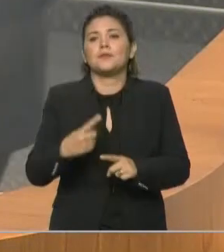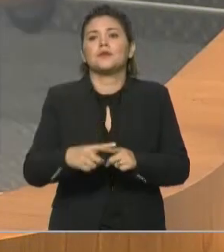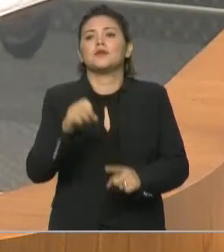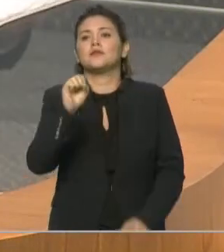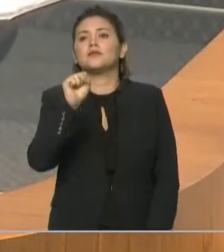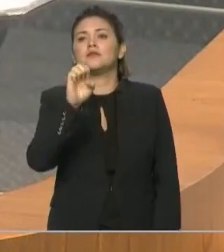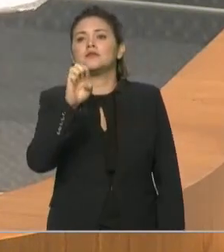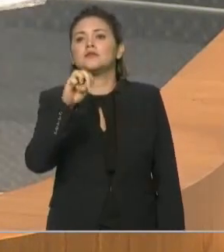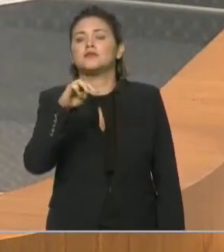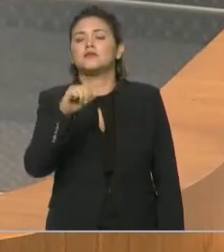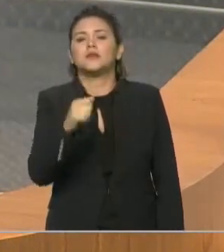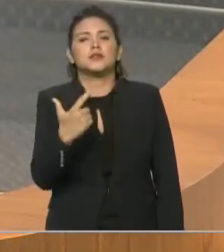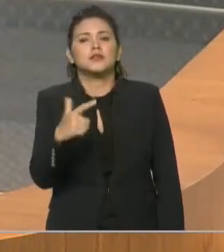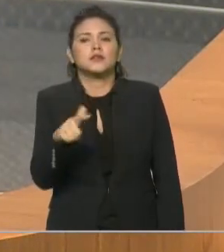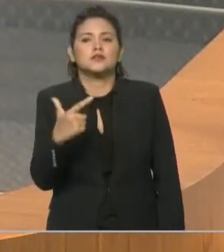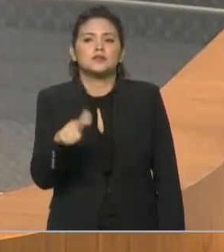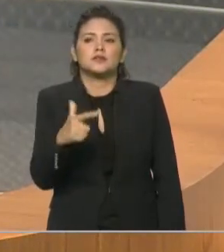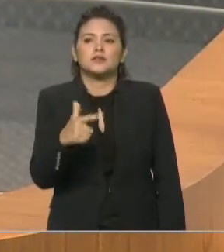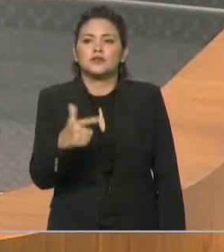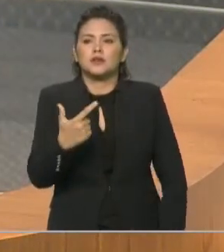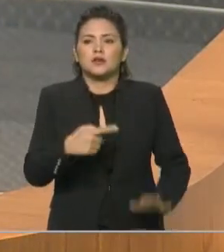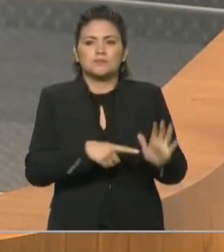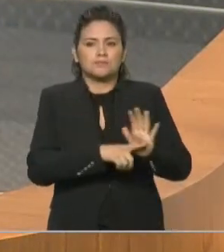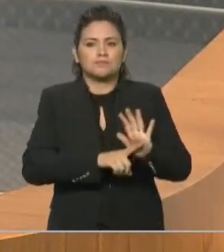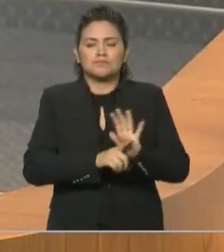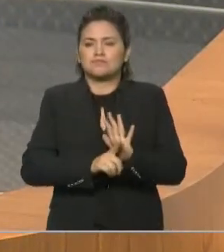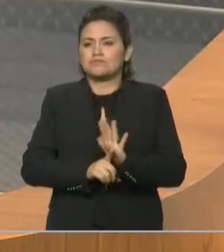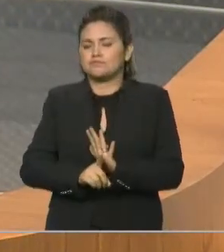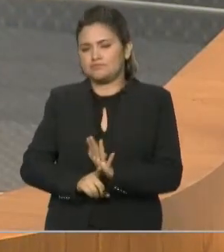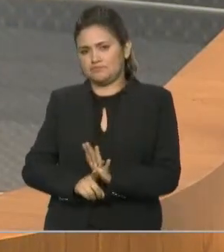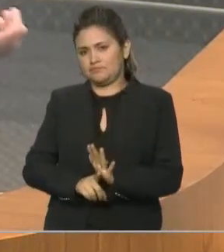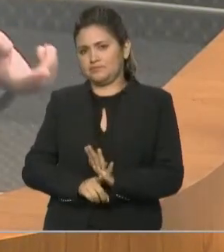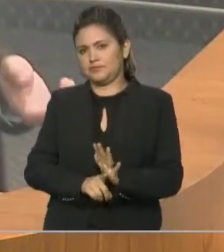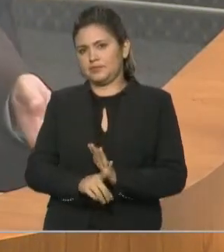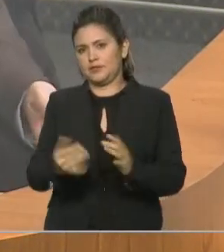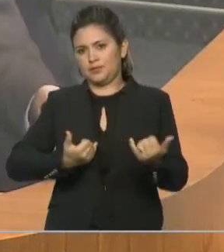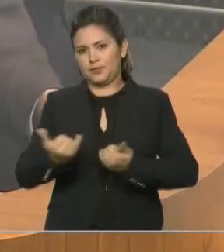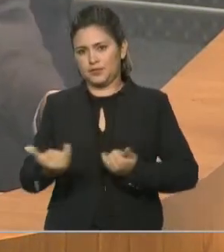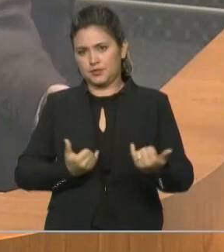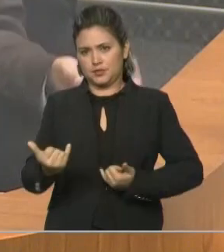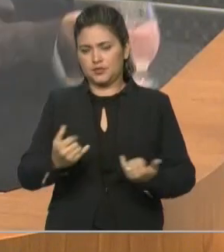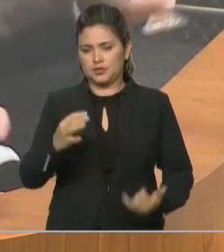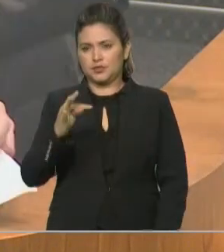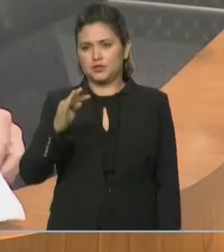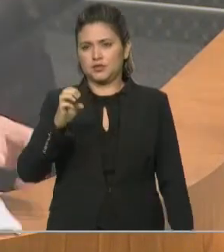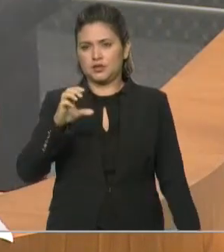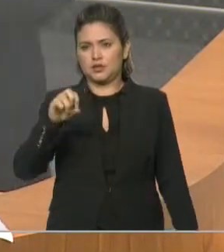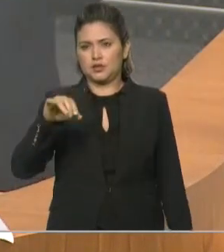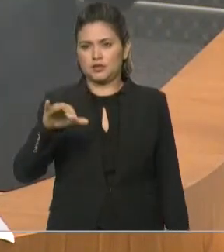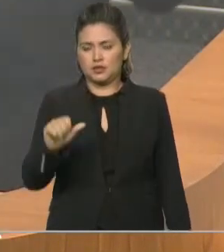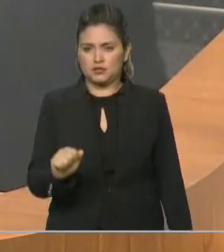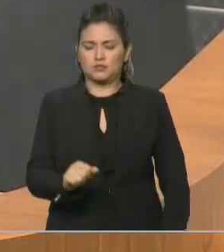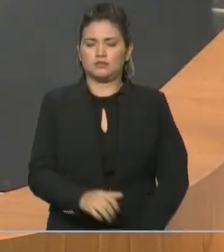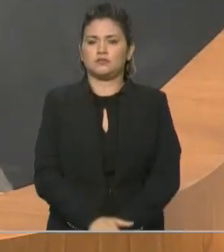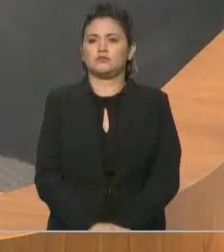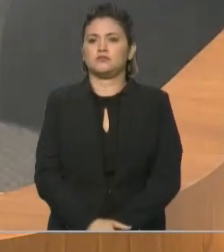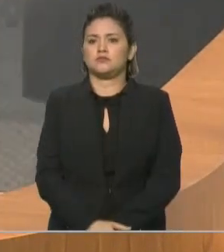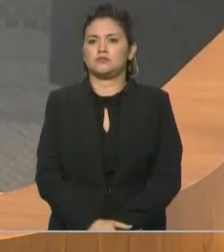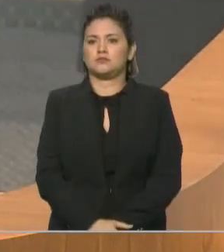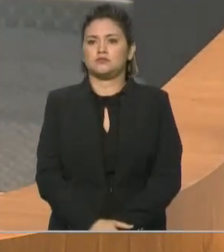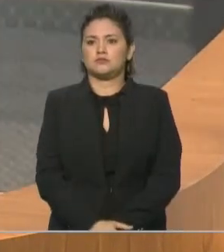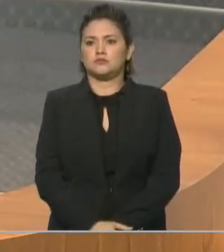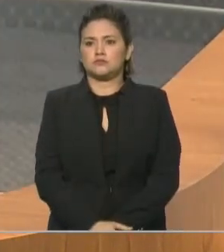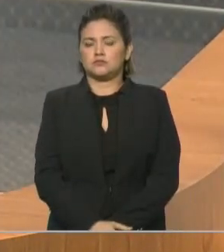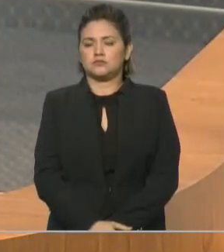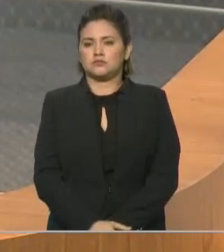tem informações técnicas em relação a isso. 2 dessas que estão aqui não têm